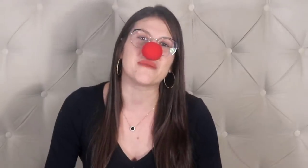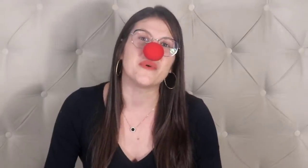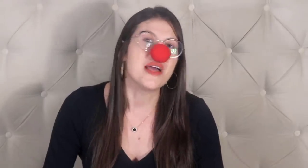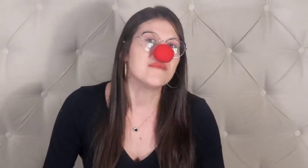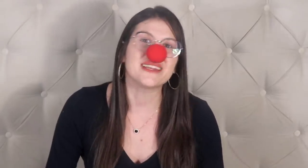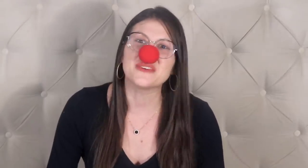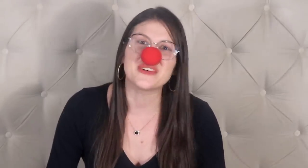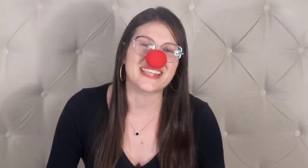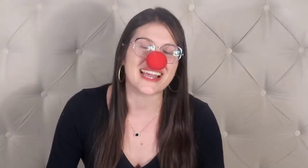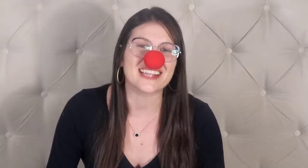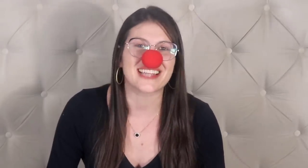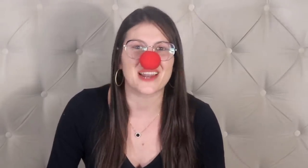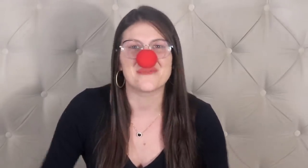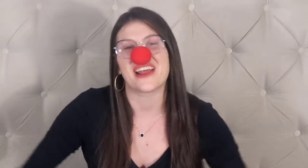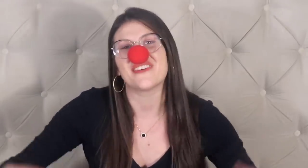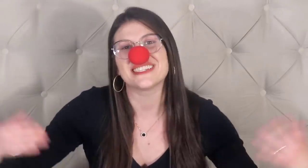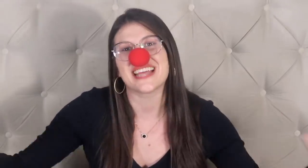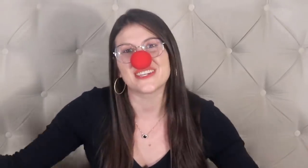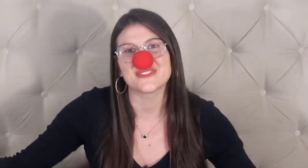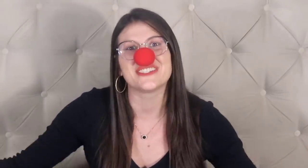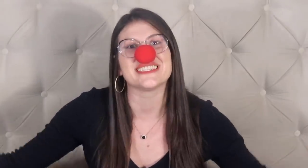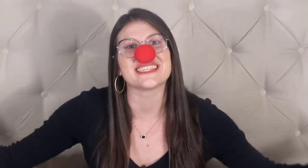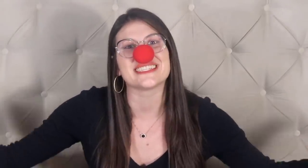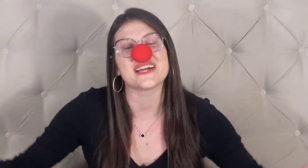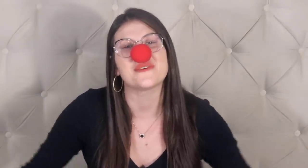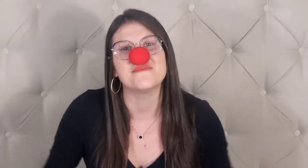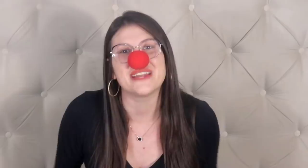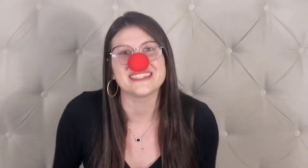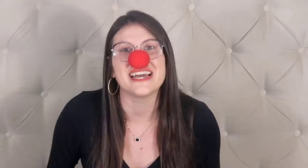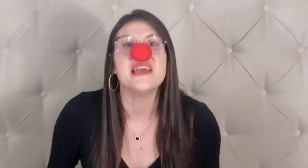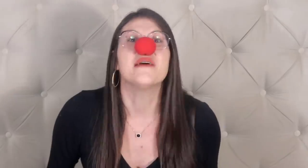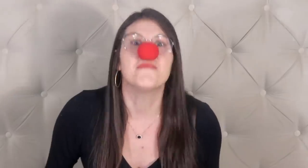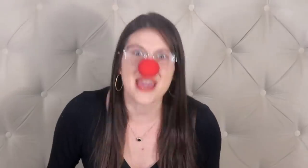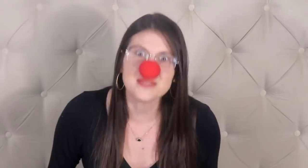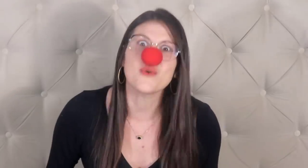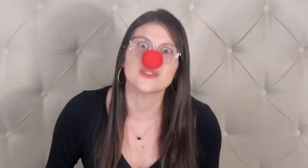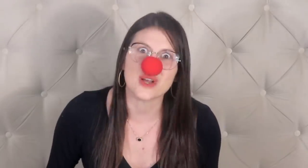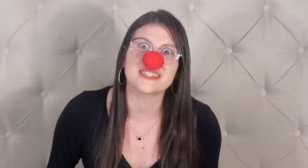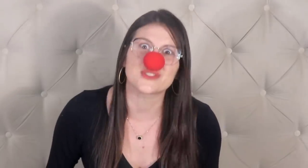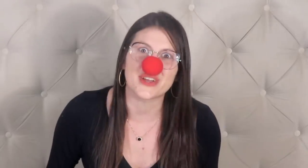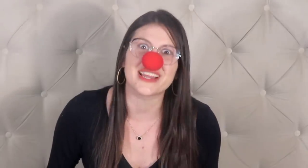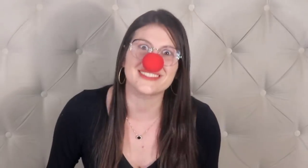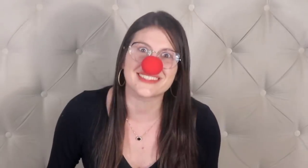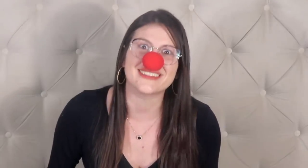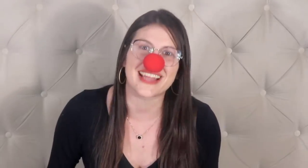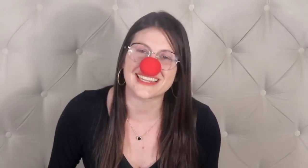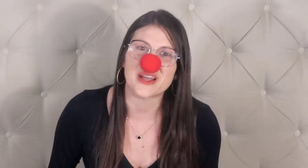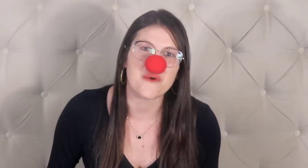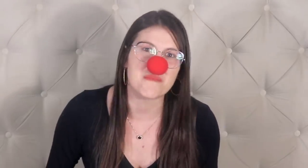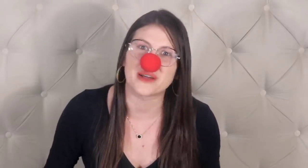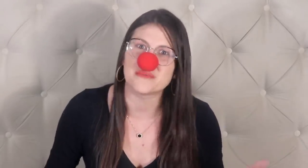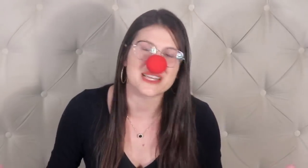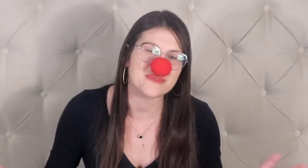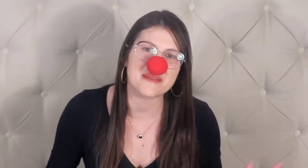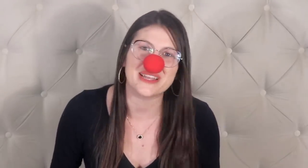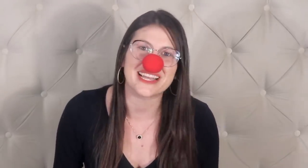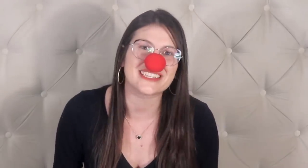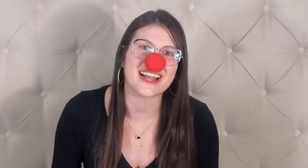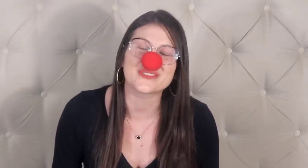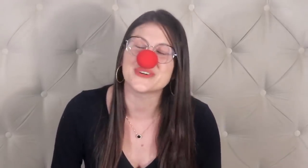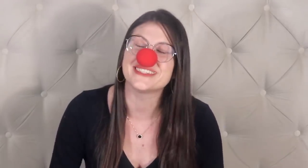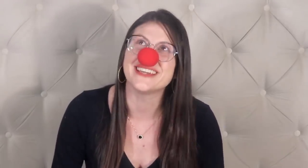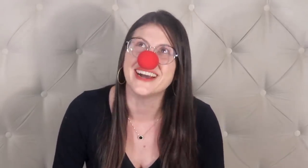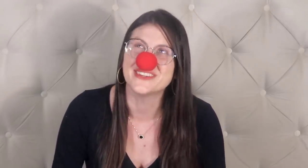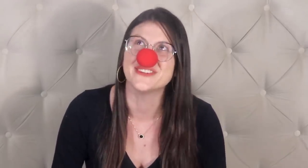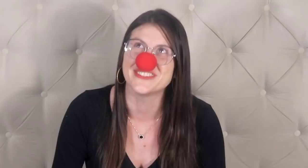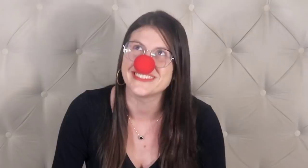do Supremo, mas não consegue achá-lo para fazer a justiça ser cumprida, mesmo com a sua assessoria dizendo que ele tá ocupando o mesmo gabinete